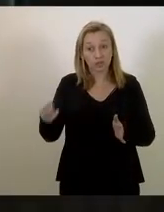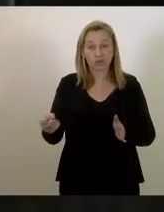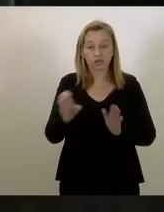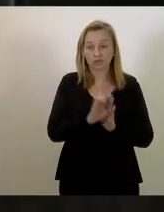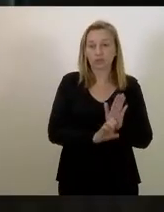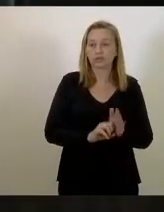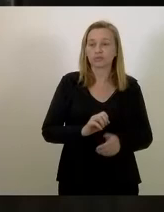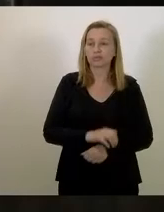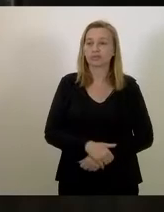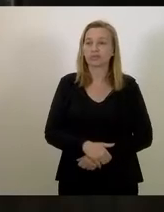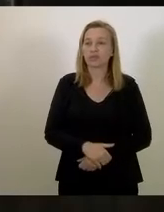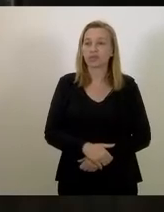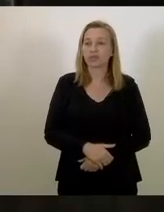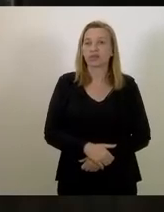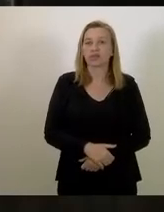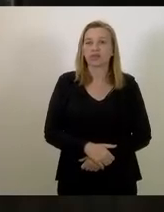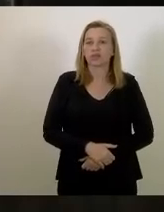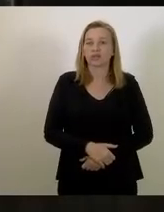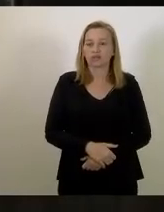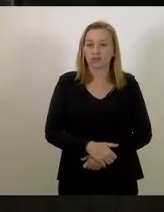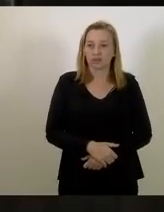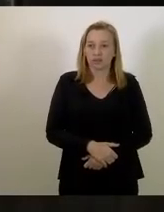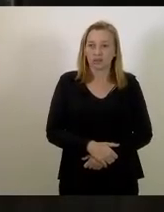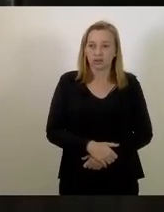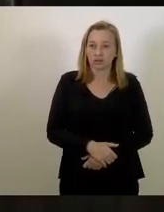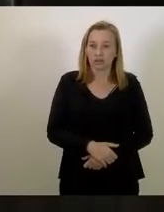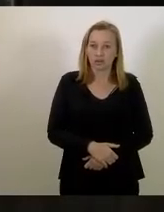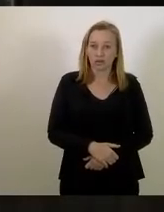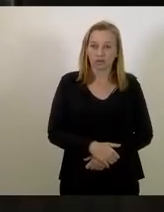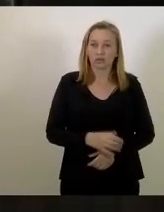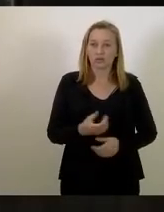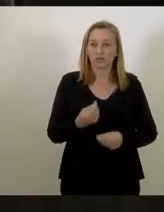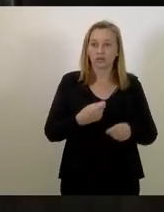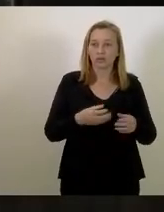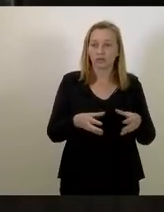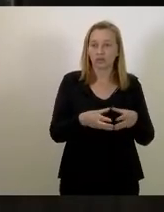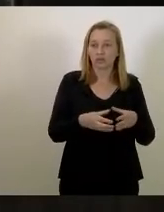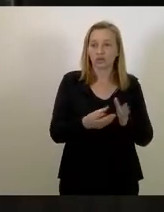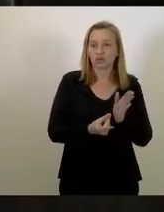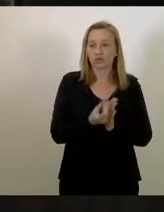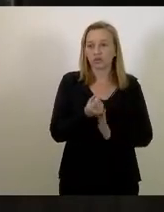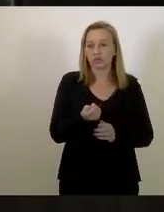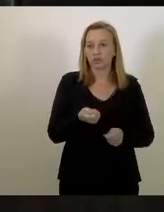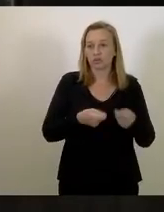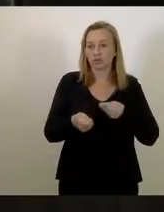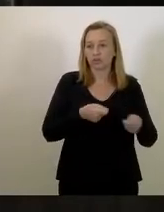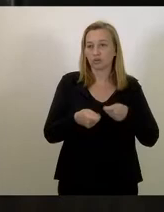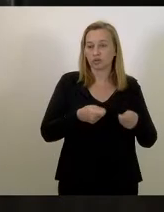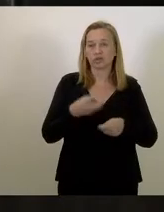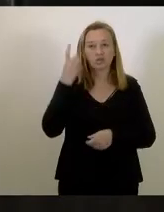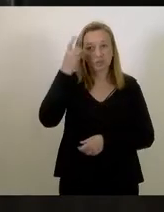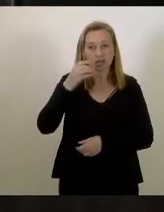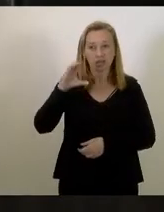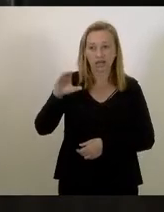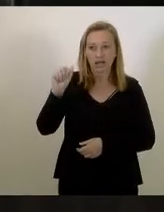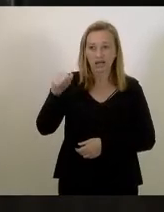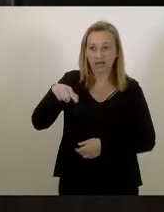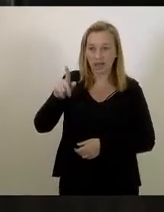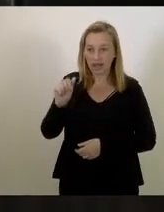para emitir parecer pela comissão de orçamento de fiscalização financeira e controle deputado Márcio Canella